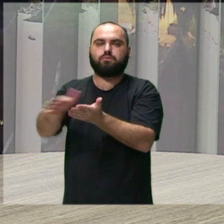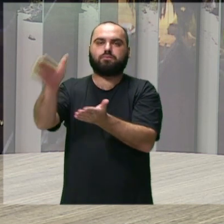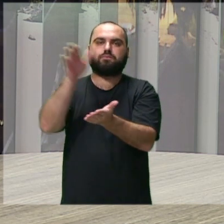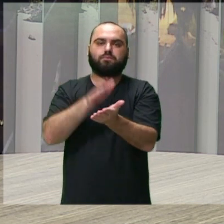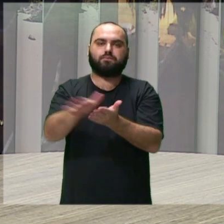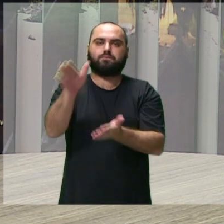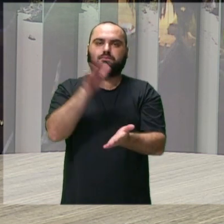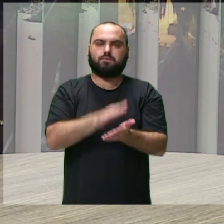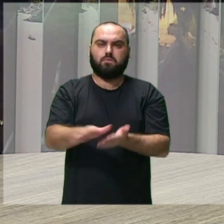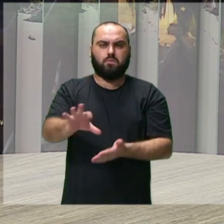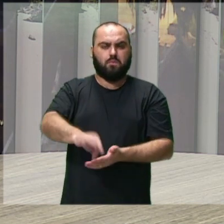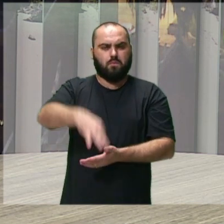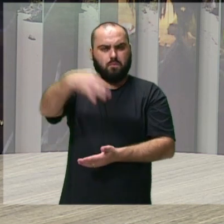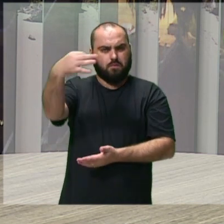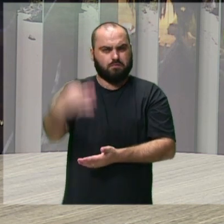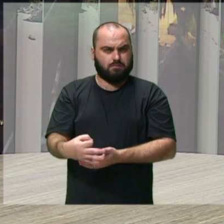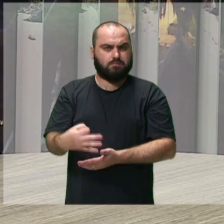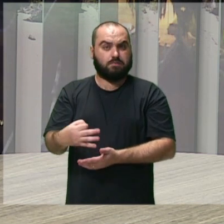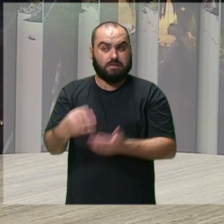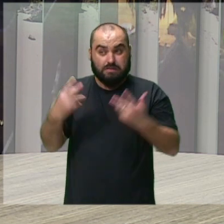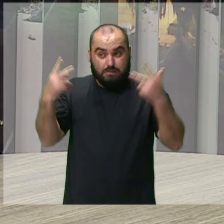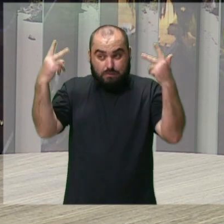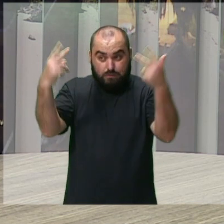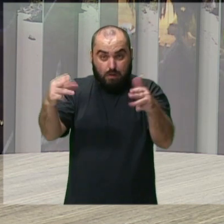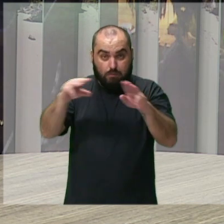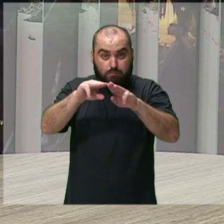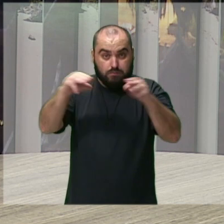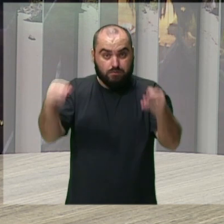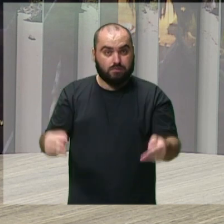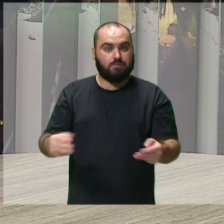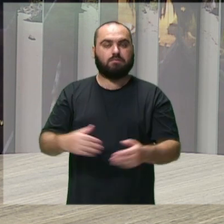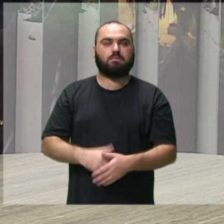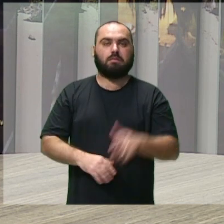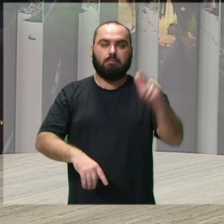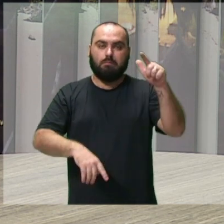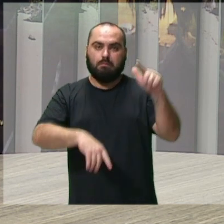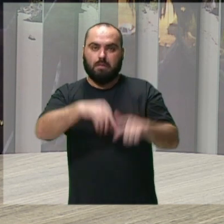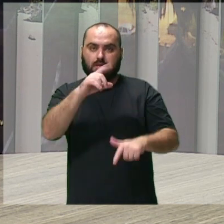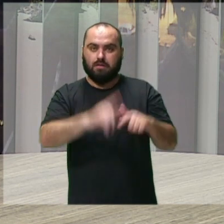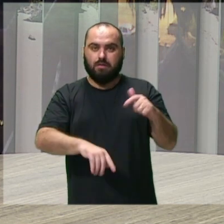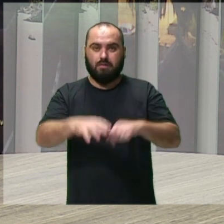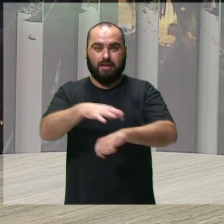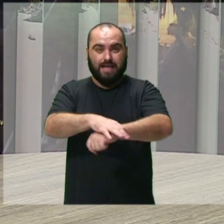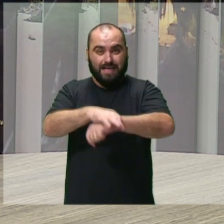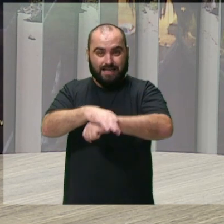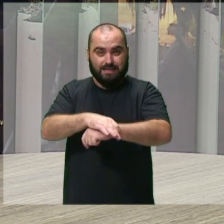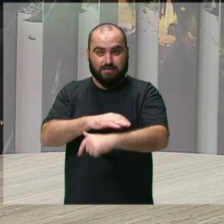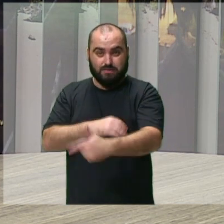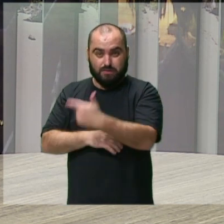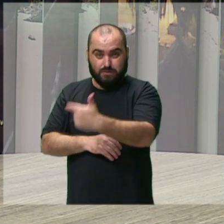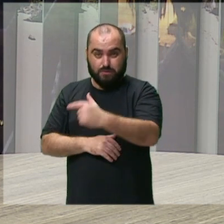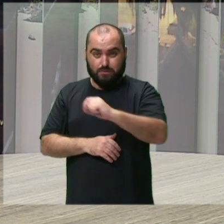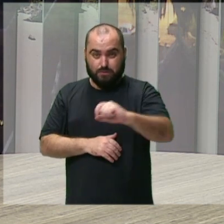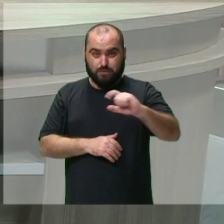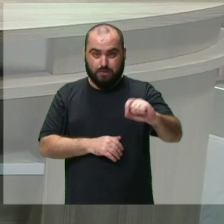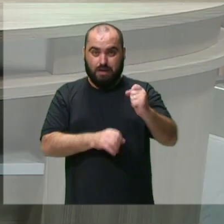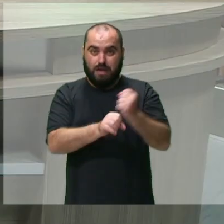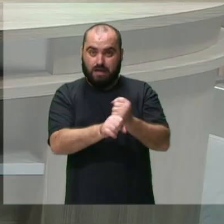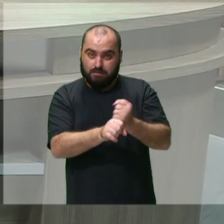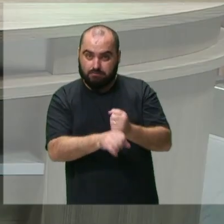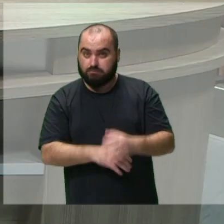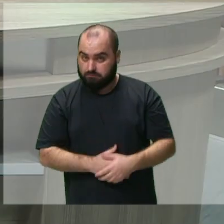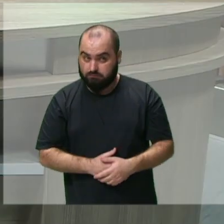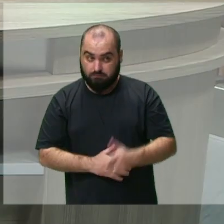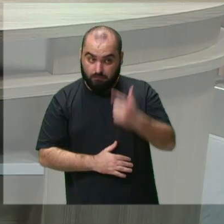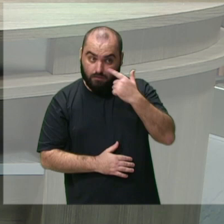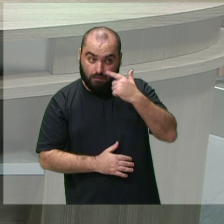com qualidade museológica, material com garantia de 200 anos, ou seja, quem adquirir certamente